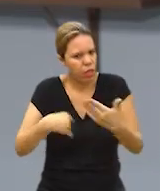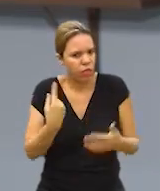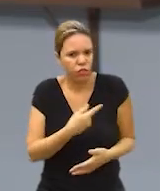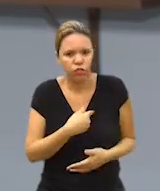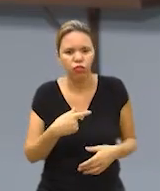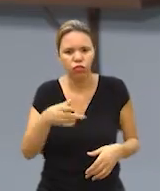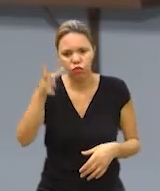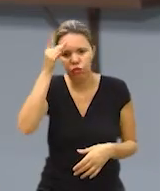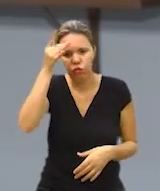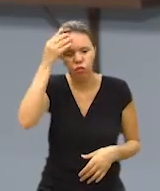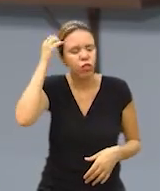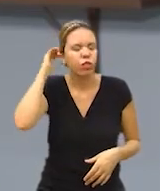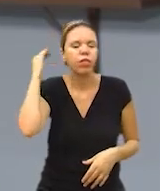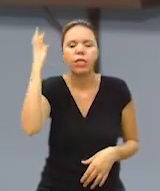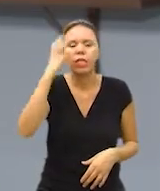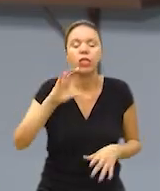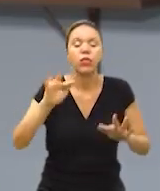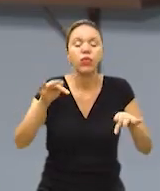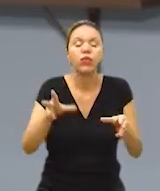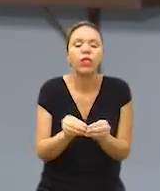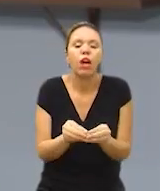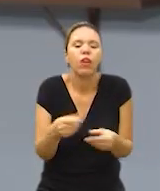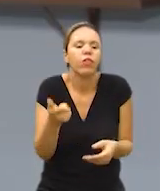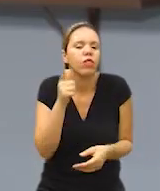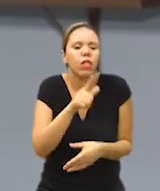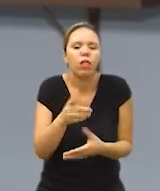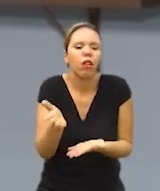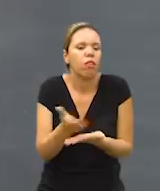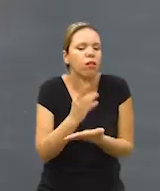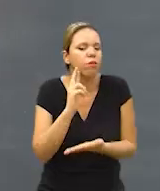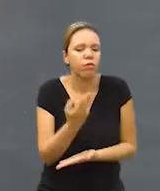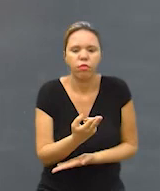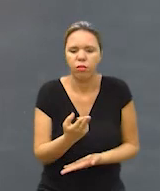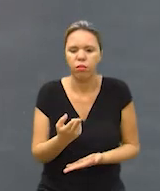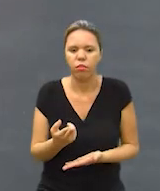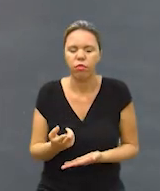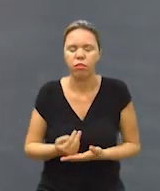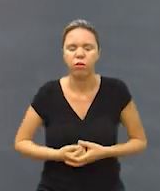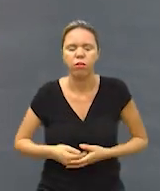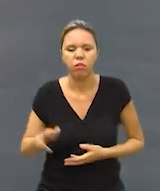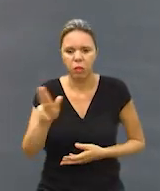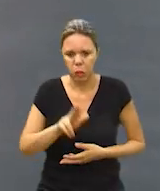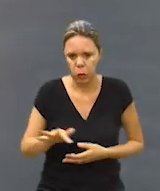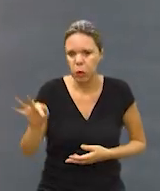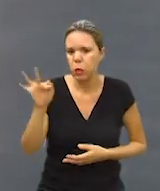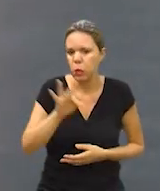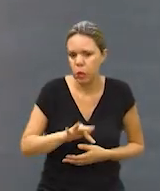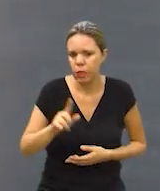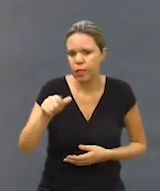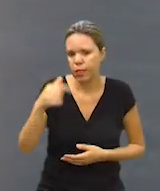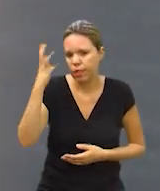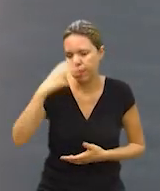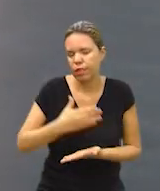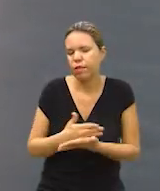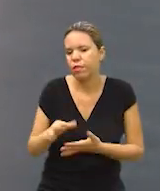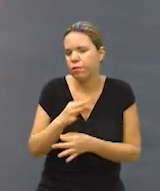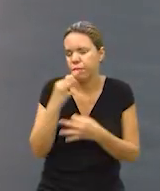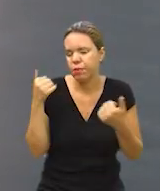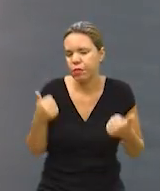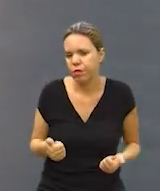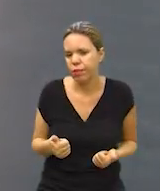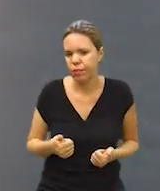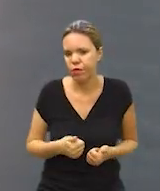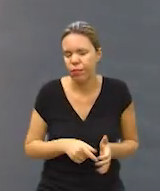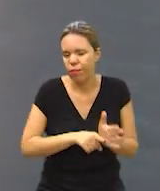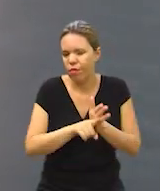não leva com seriedade, chega lá no final, você não colhe resultado. Levar a faculdade a sério é um bom começo. Segundo